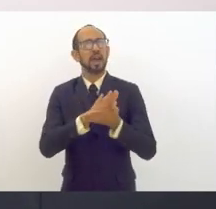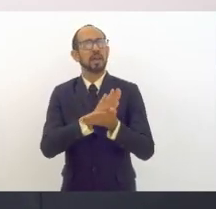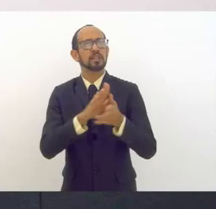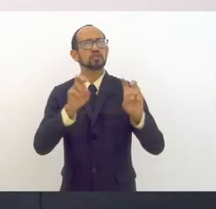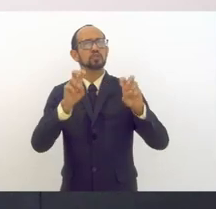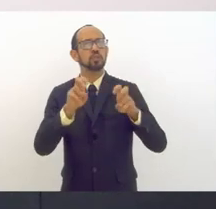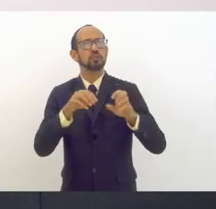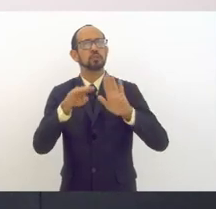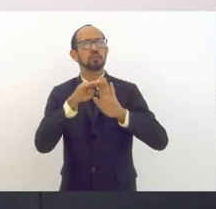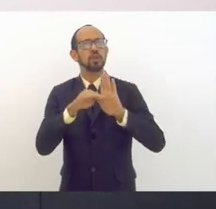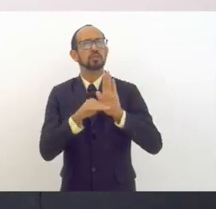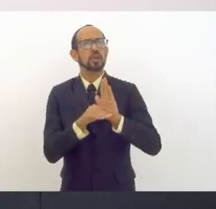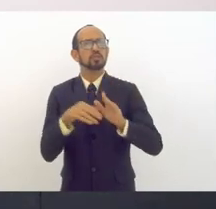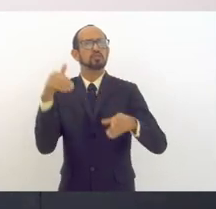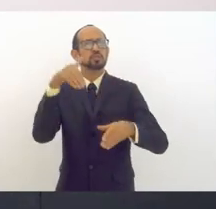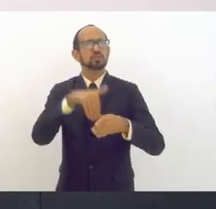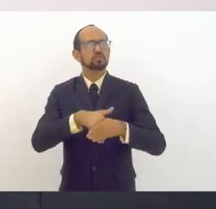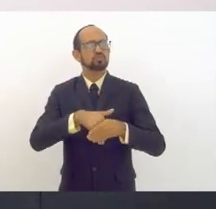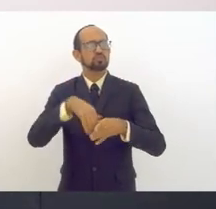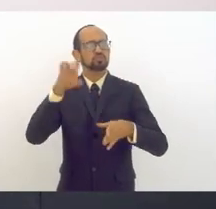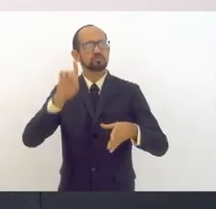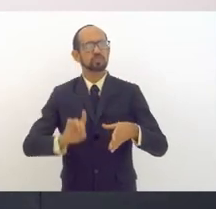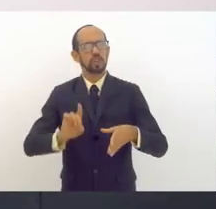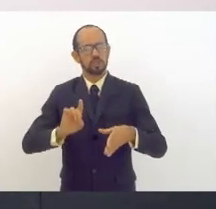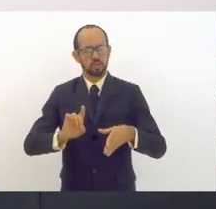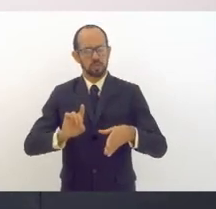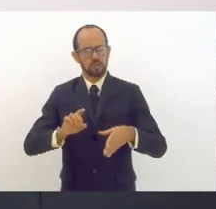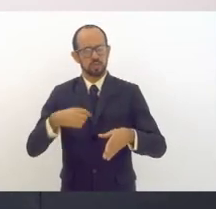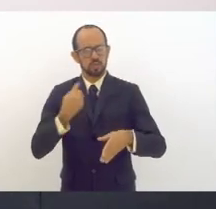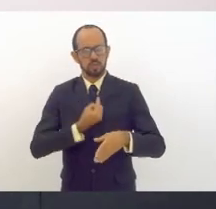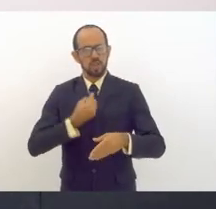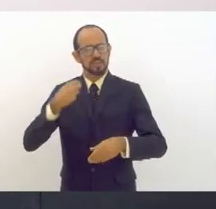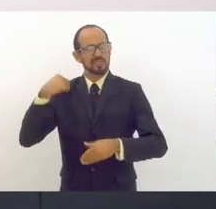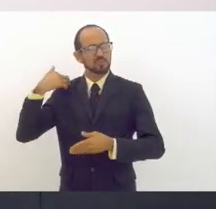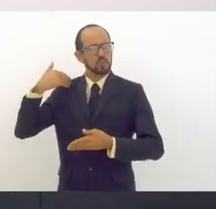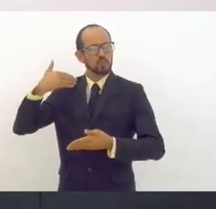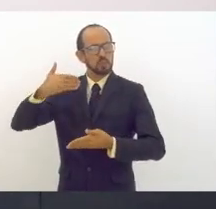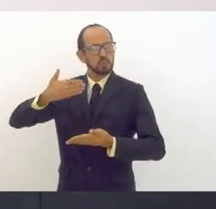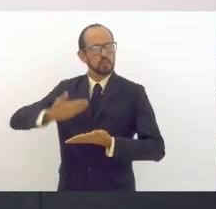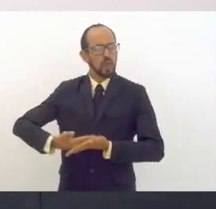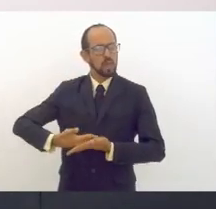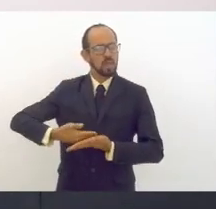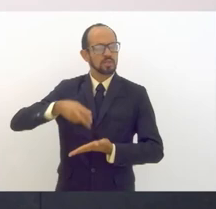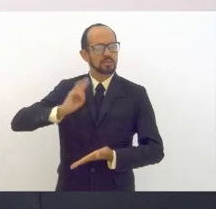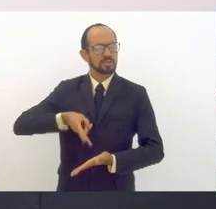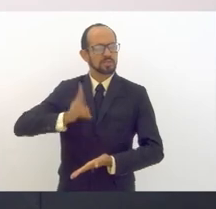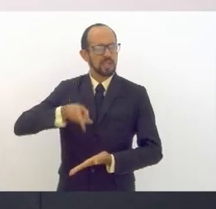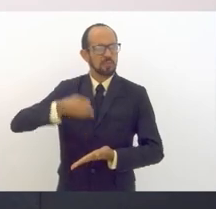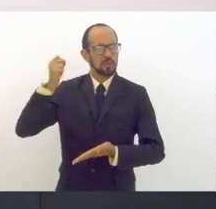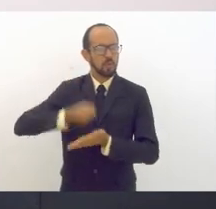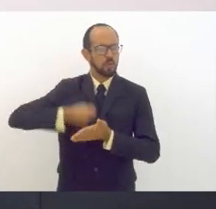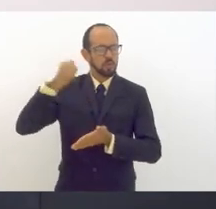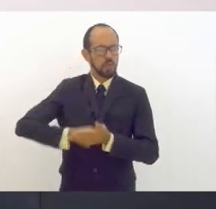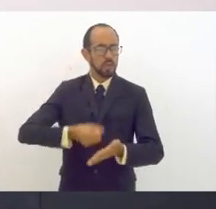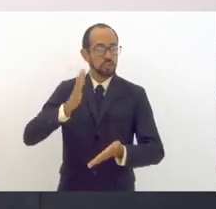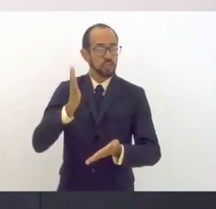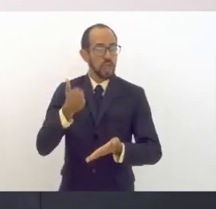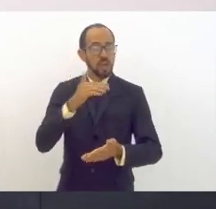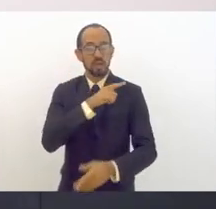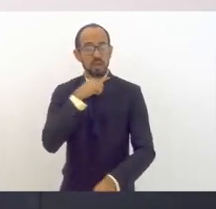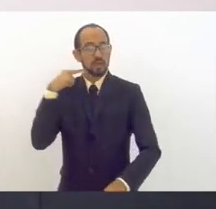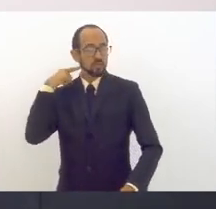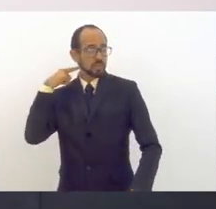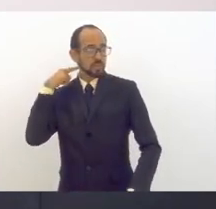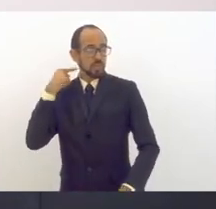estaduais. Não é? Nós passamos o ano tratando disso, nós estamos com os prazos expirados, enfim, então queria saber